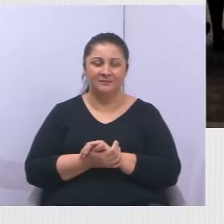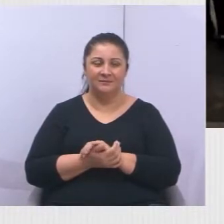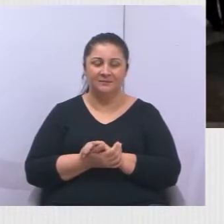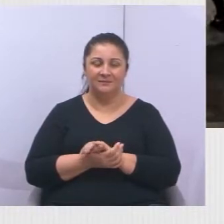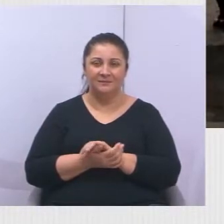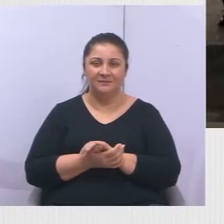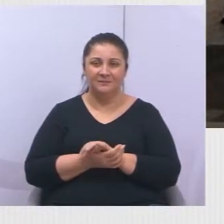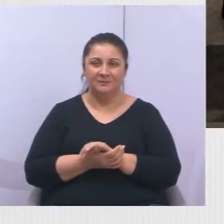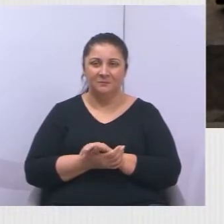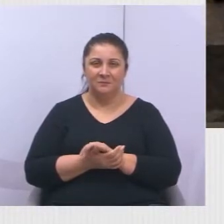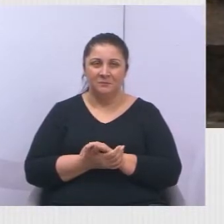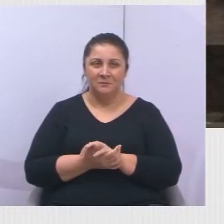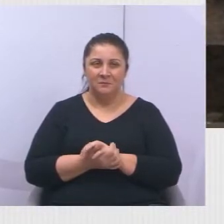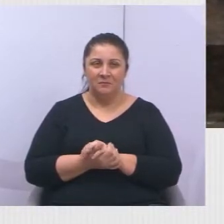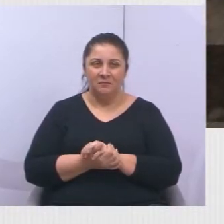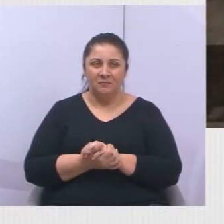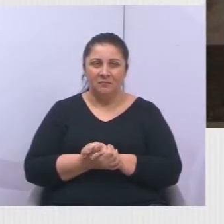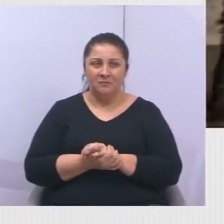Olha